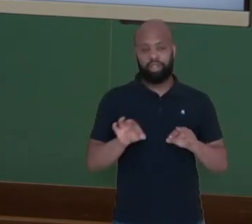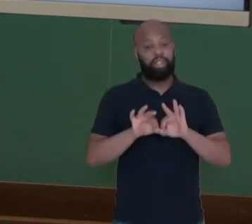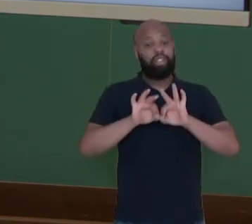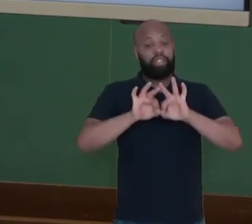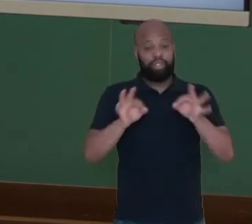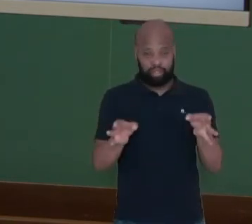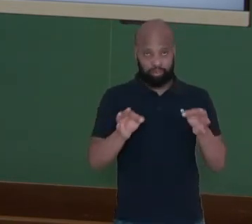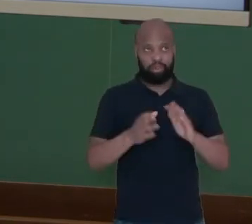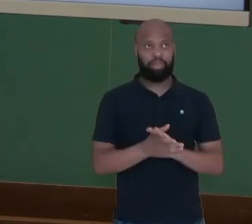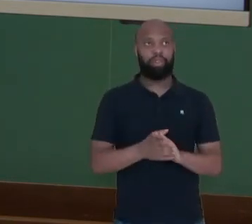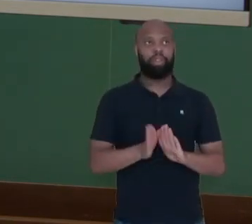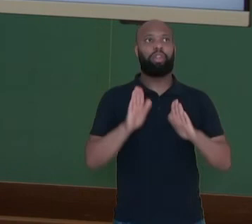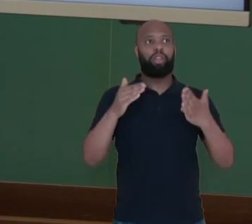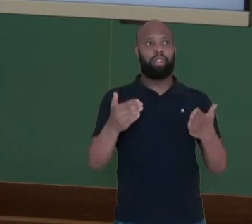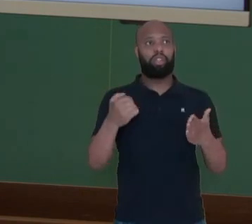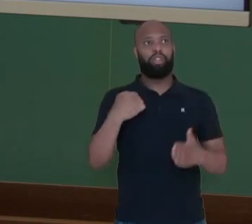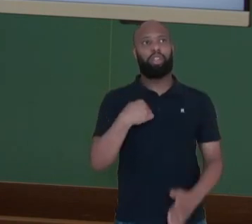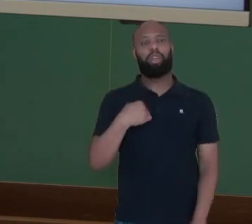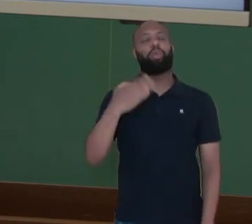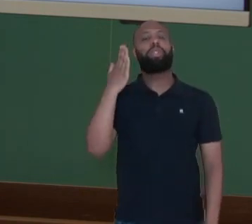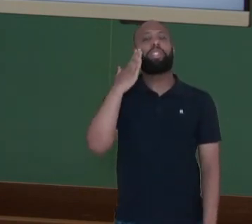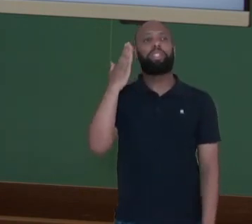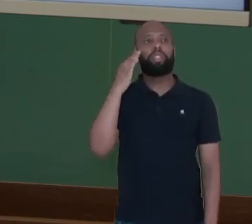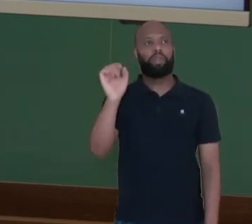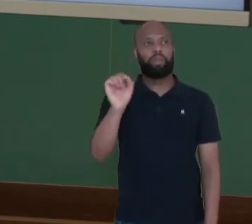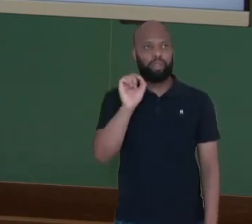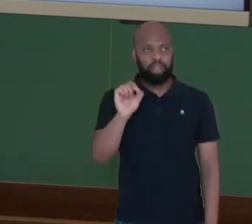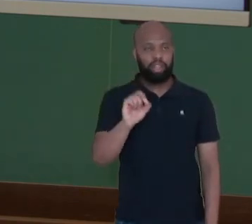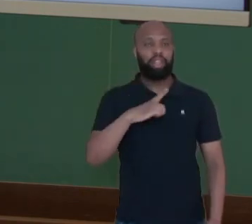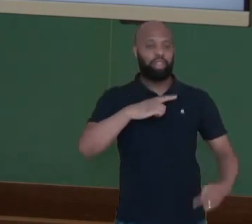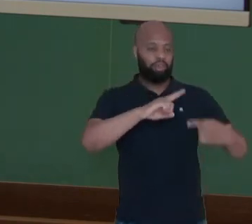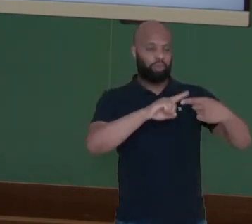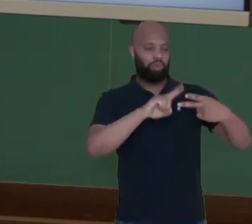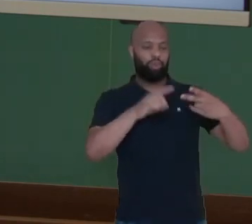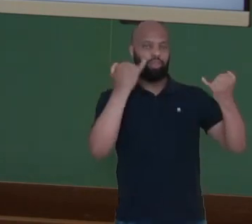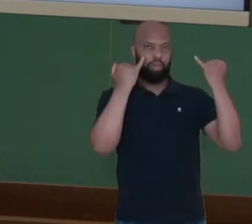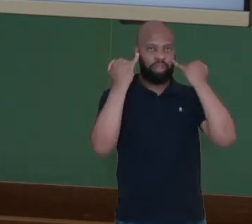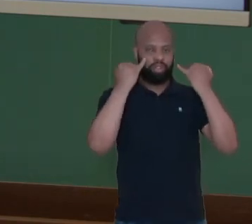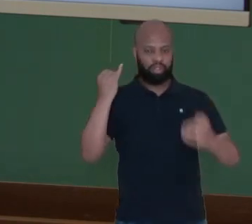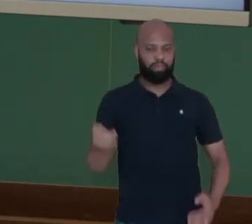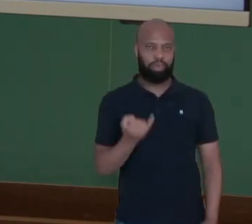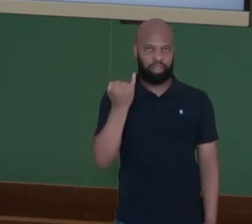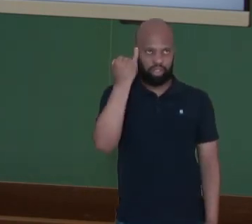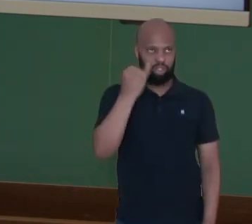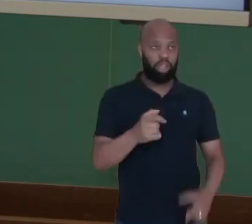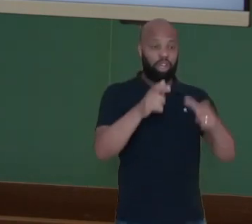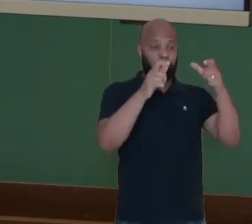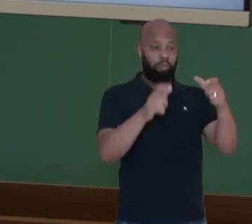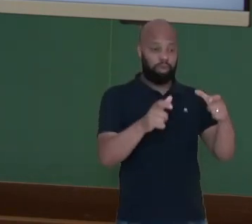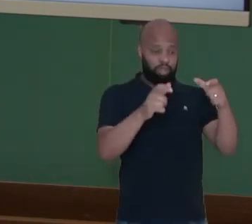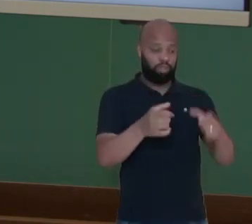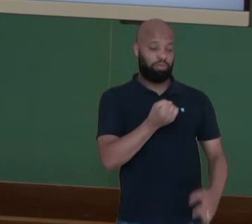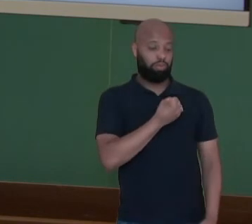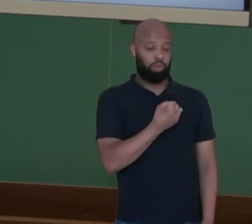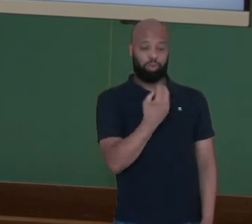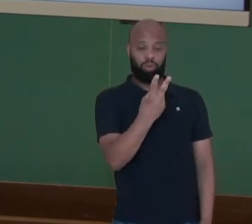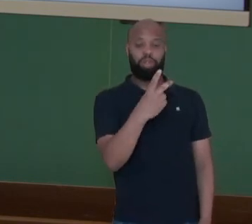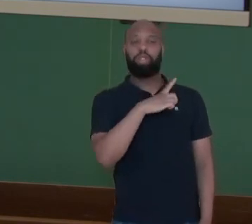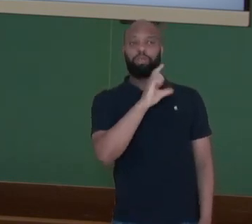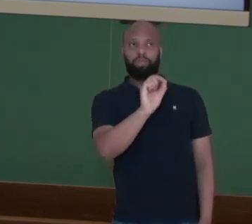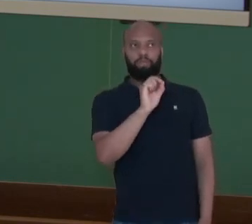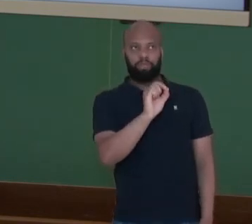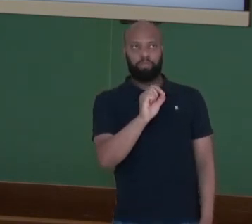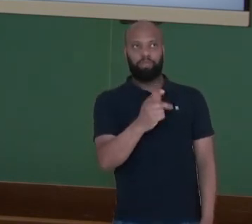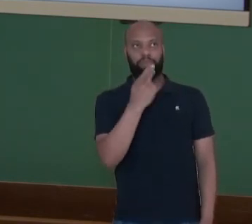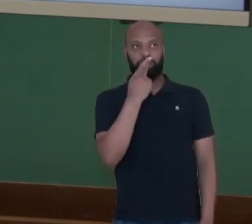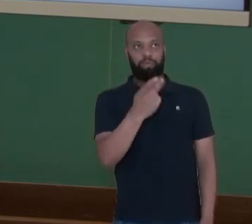simples. Eu sei duas informações, que na posição 2 eu tenho, tá, como ele